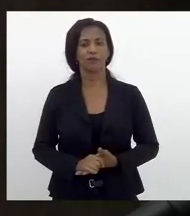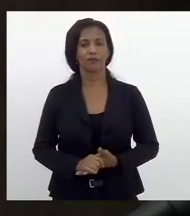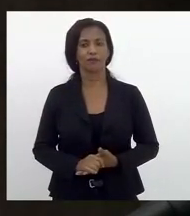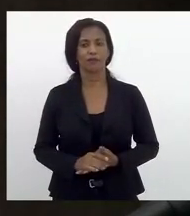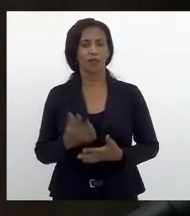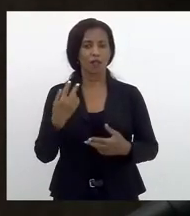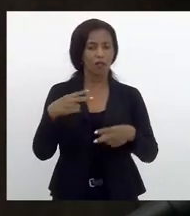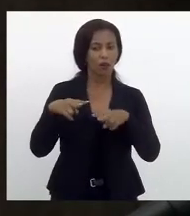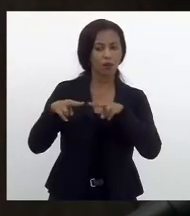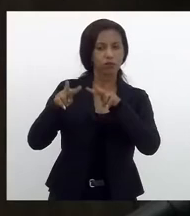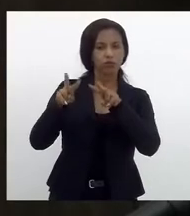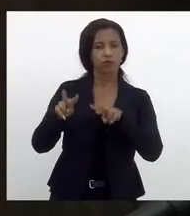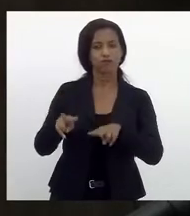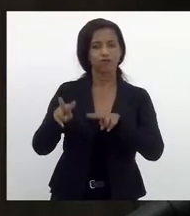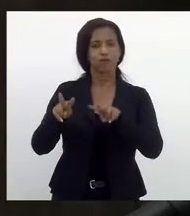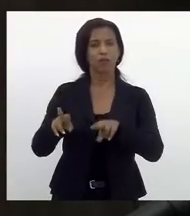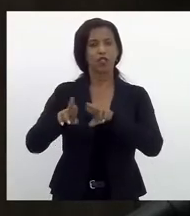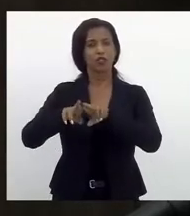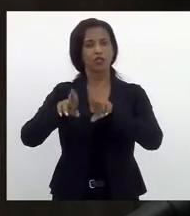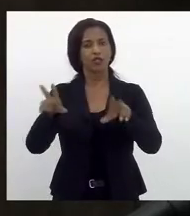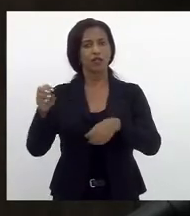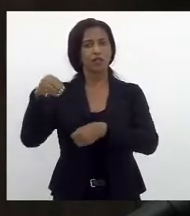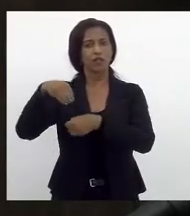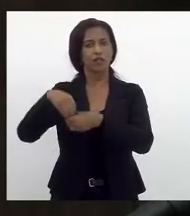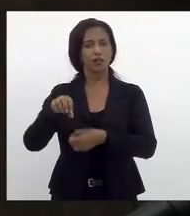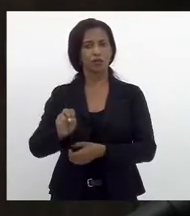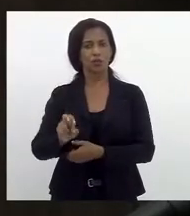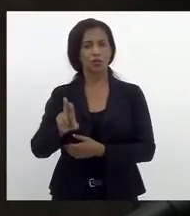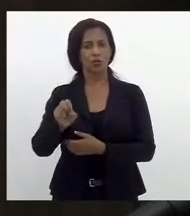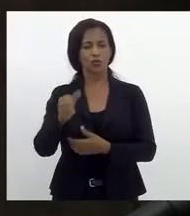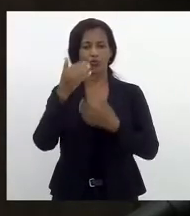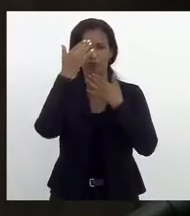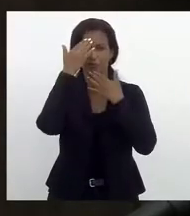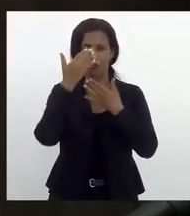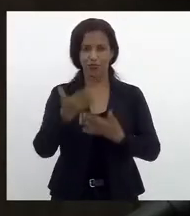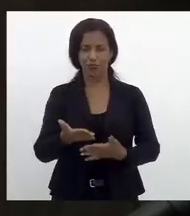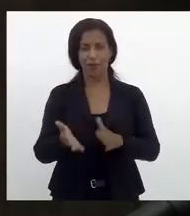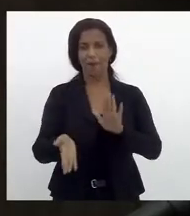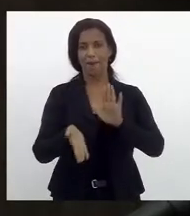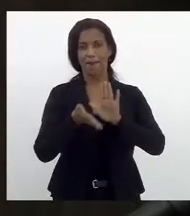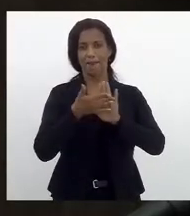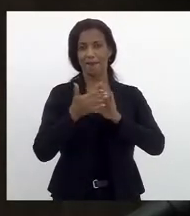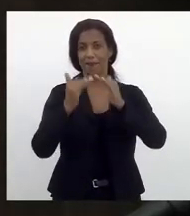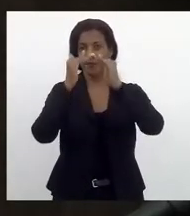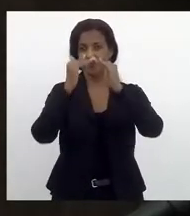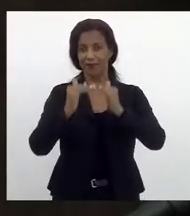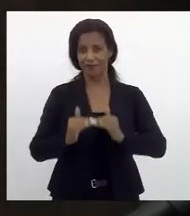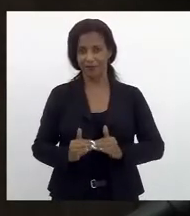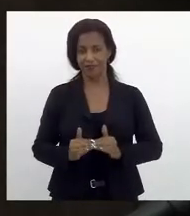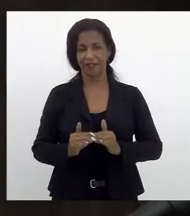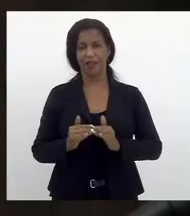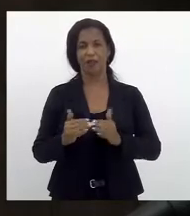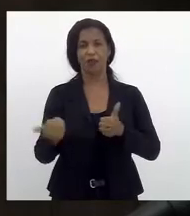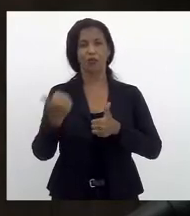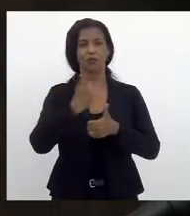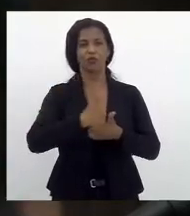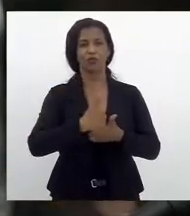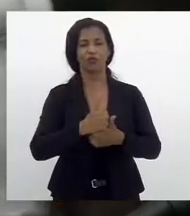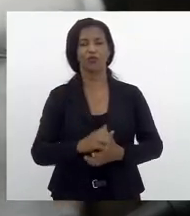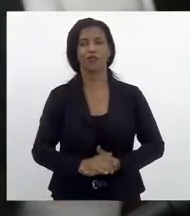olhar diferenciado nas unidades de saúde. Muito obrigada. Parecer é favorável ao